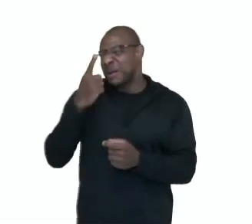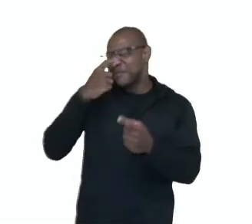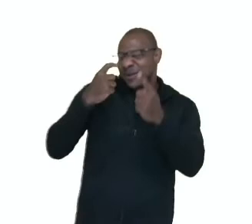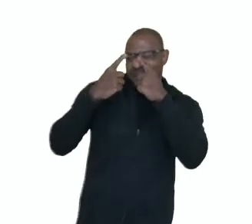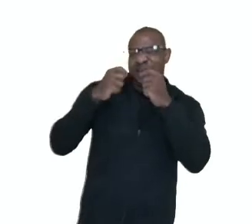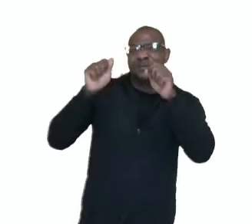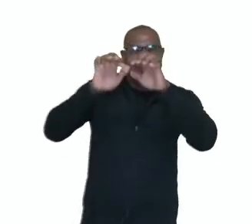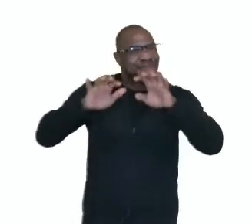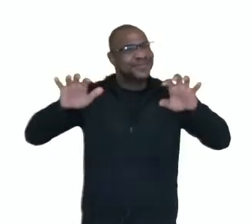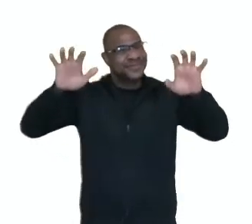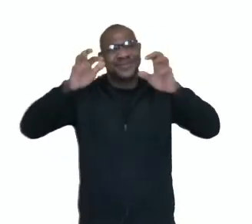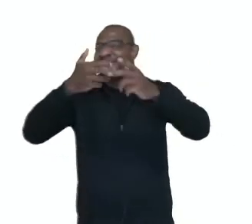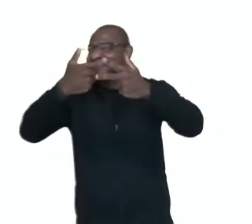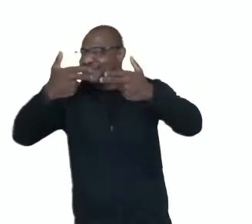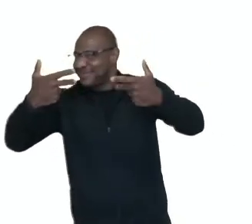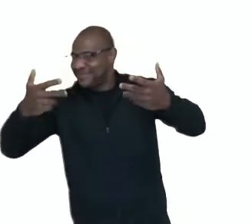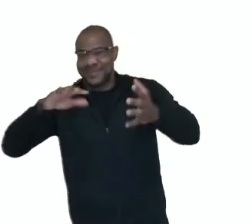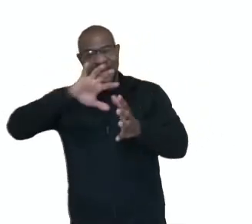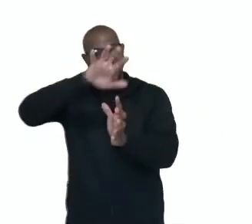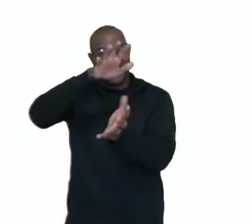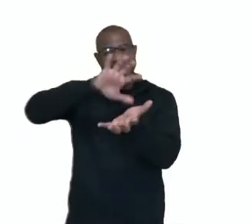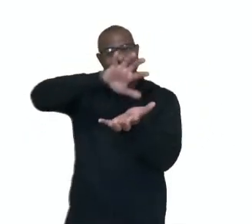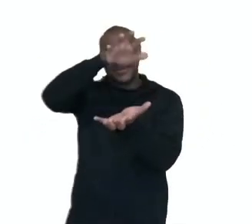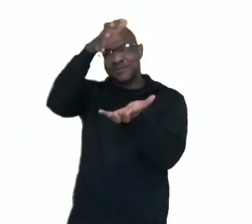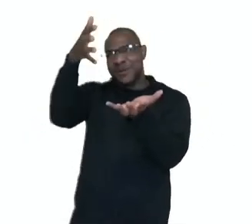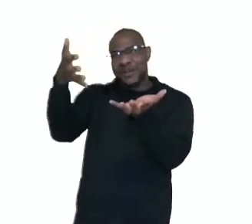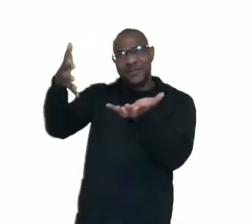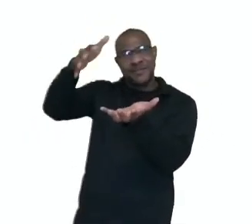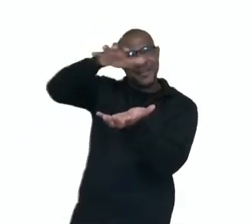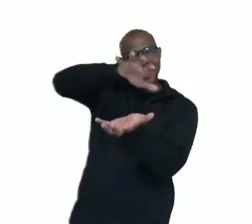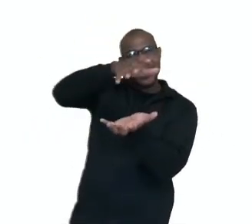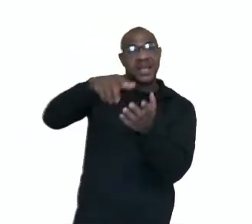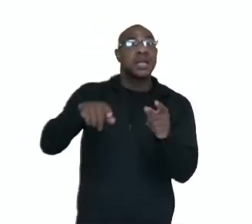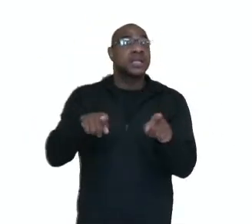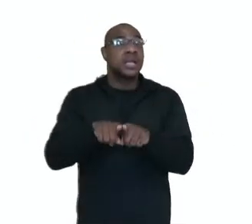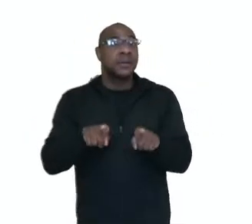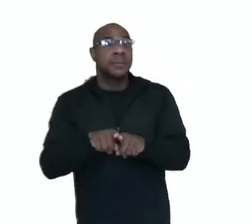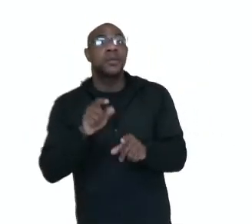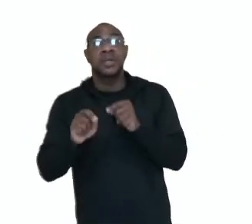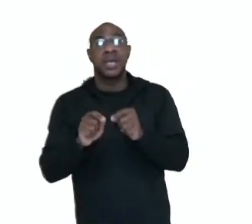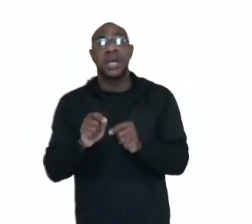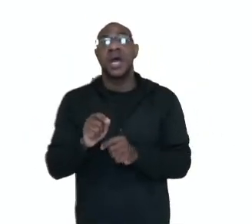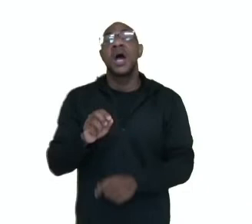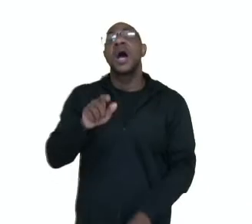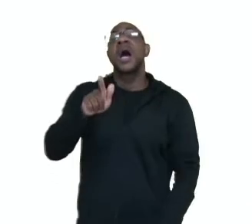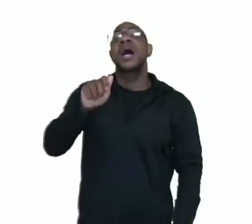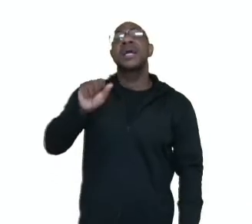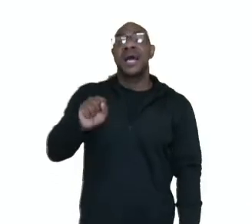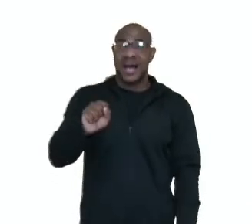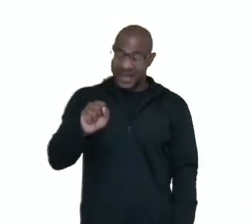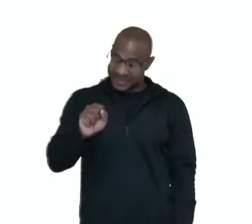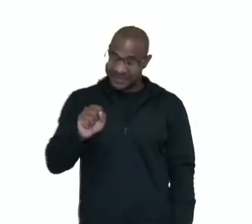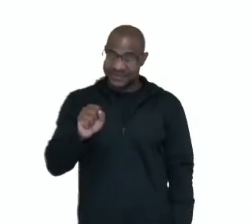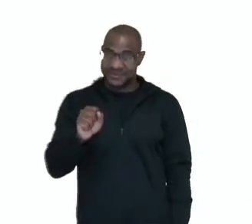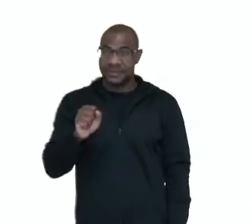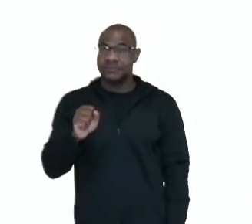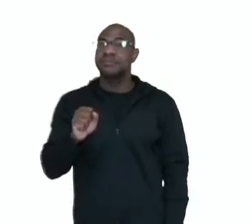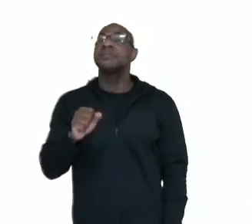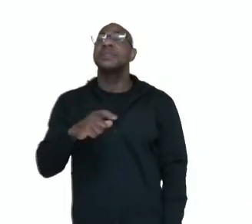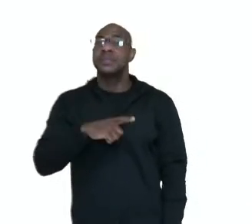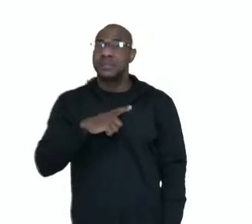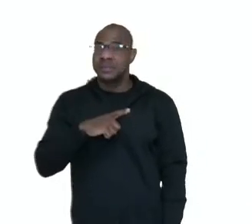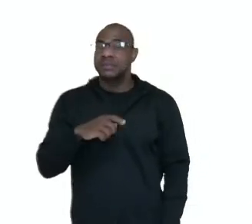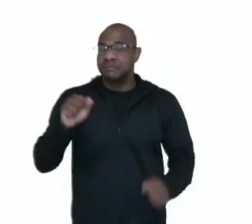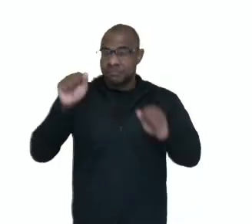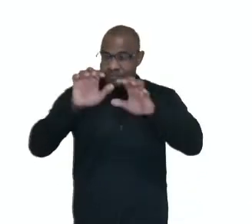poluição atmosférica, quero dizer para você também que o aumento de gases poluentes na atmosfera,